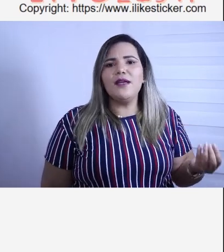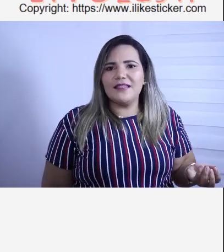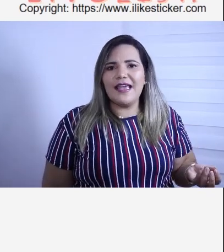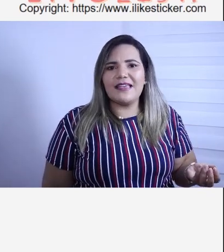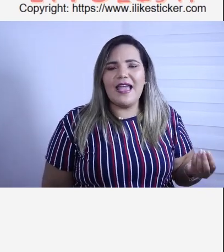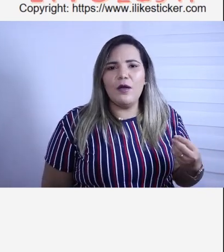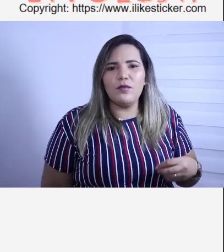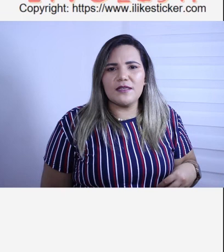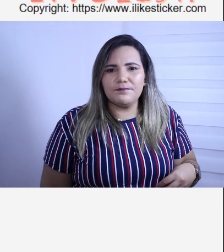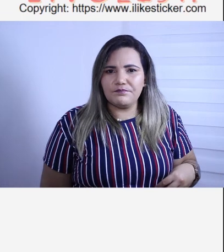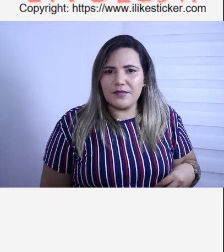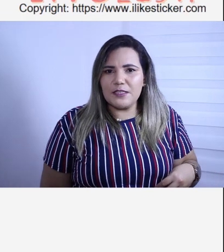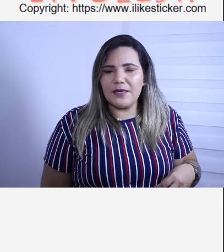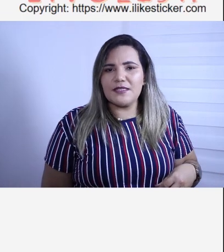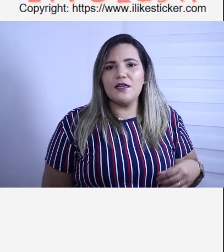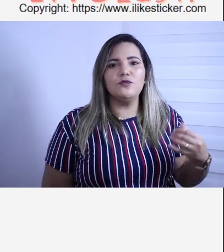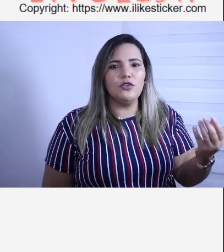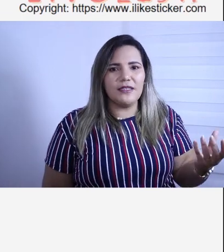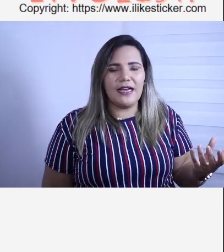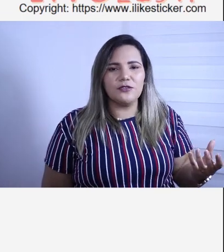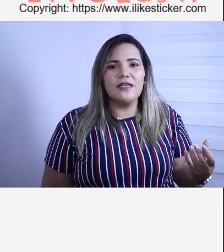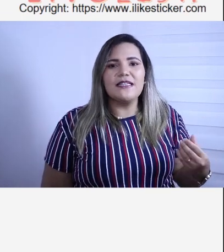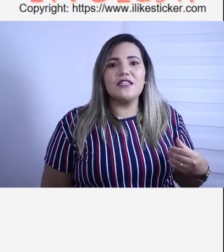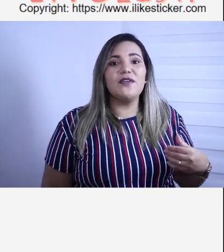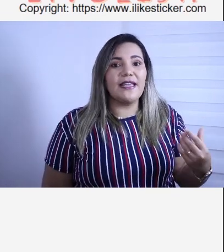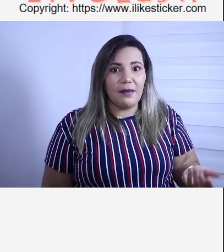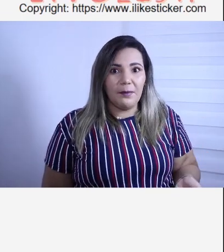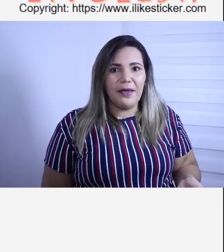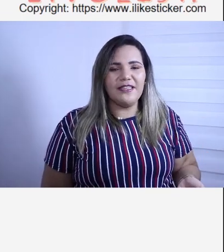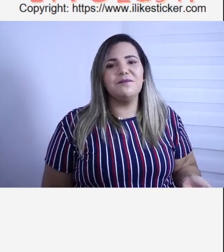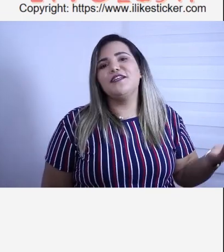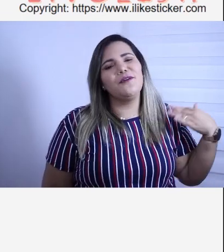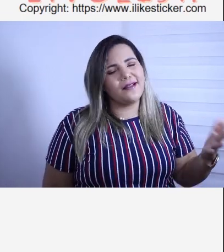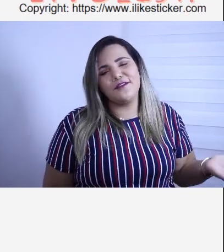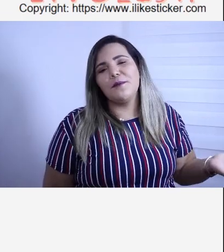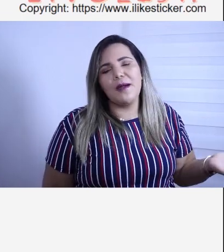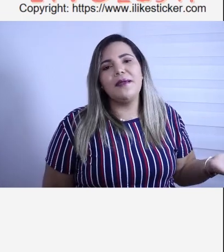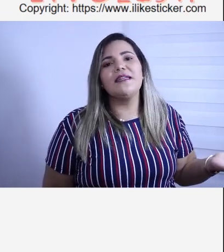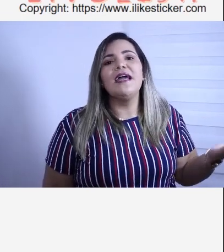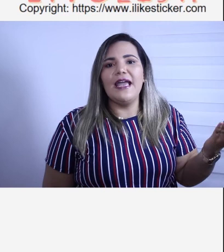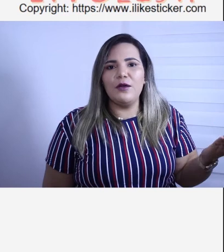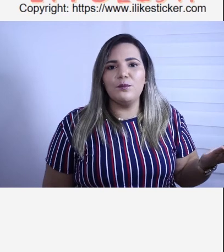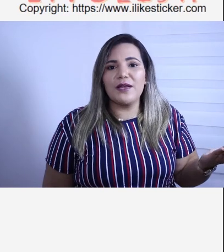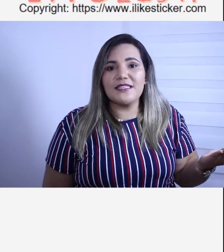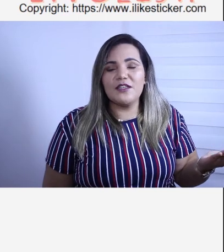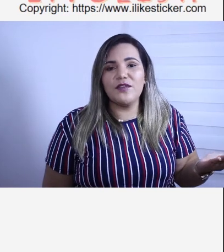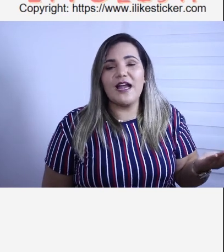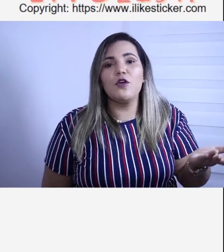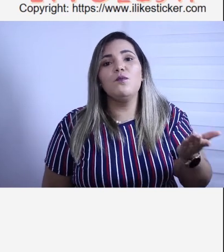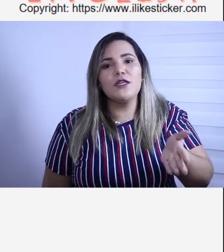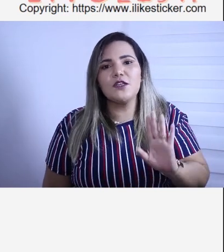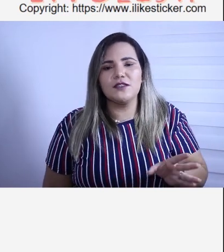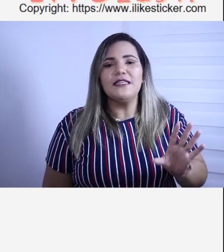muito leg é uma expressão no teatro significa quebra a perna mas não é claro quebrar a perna é um